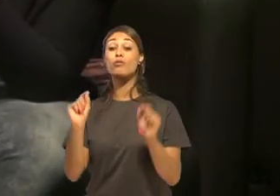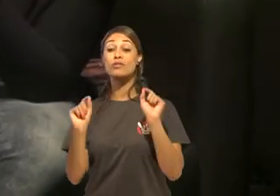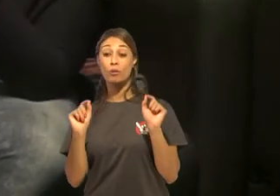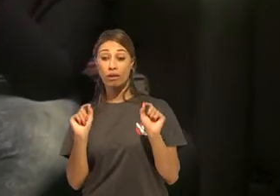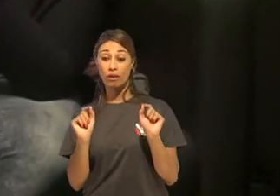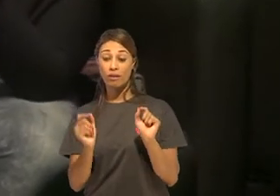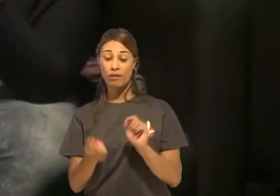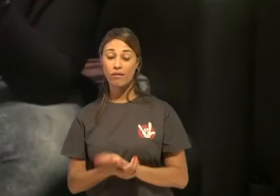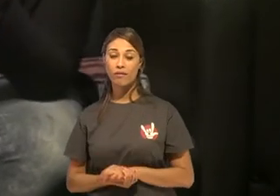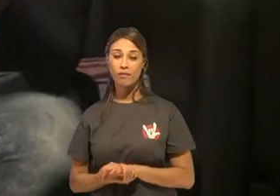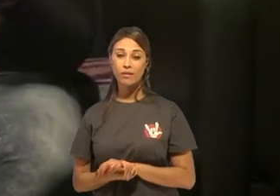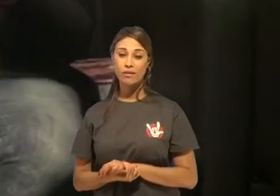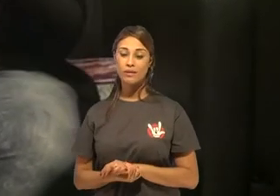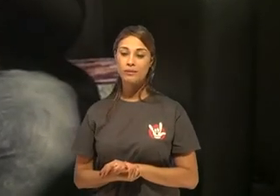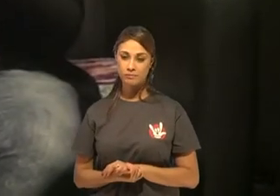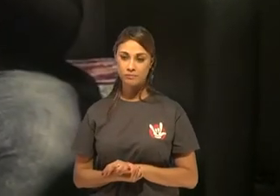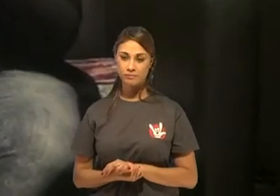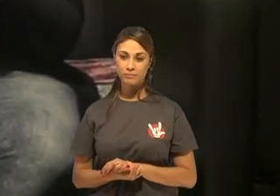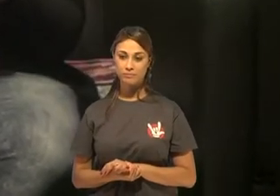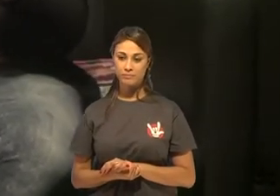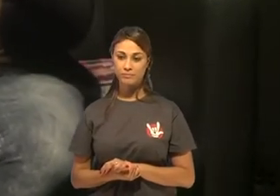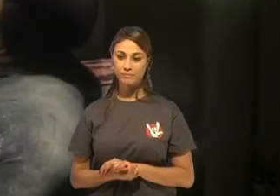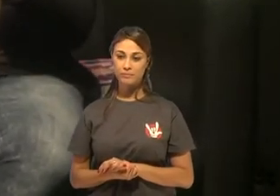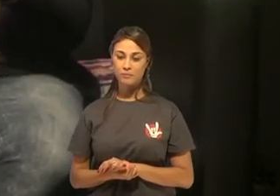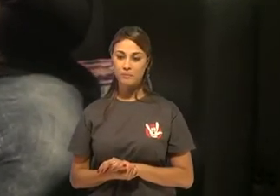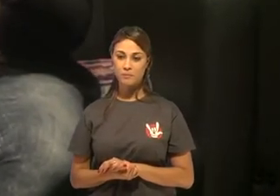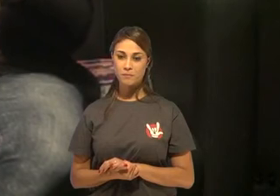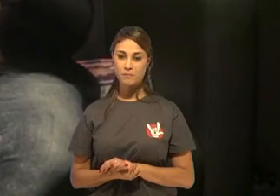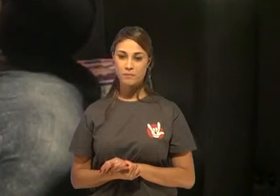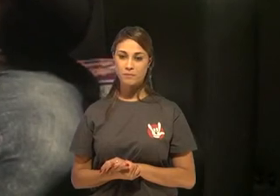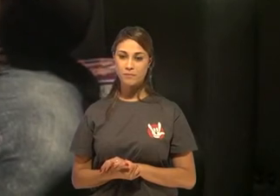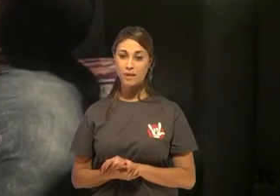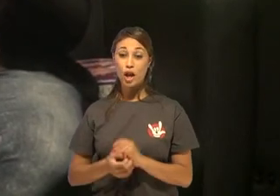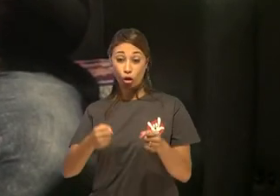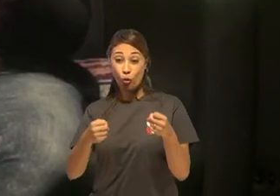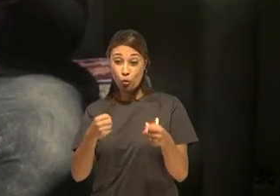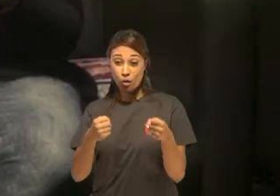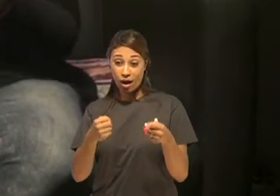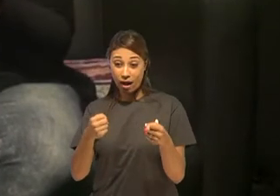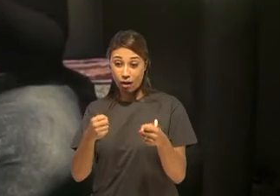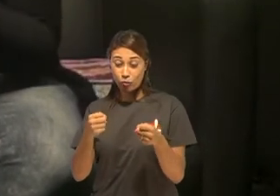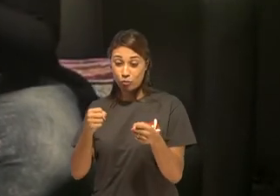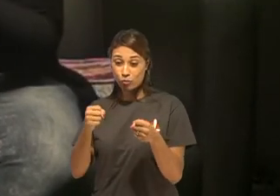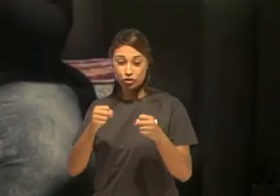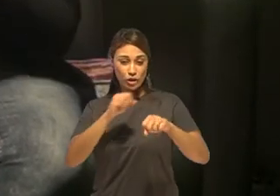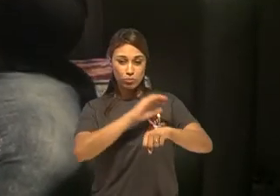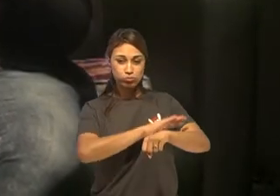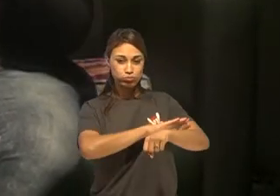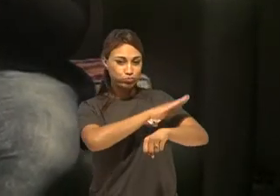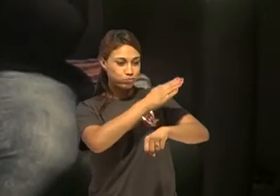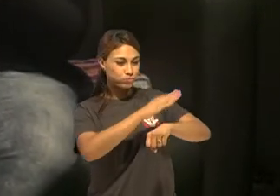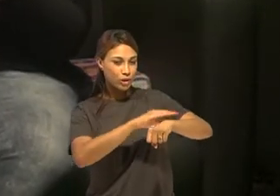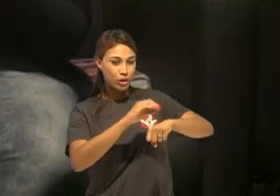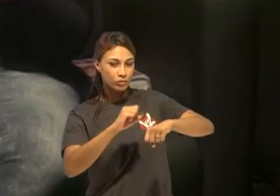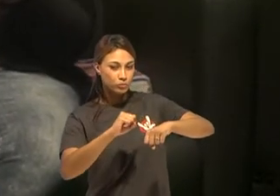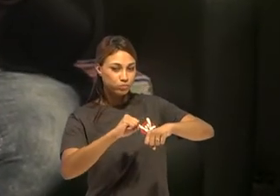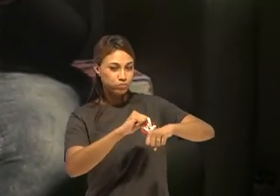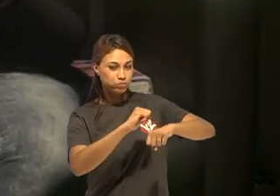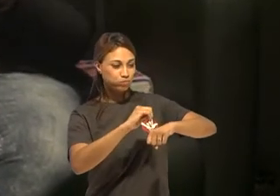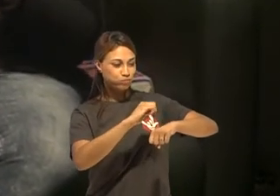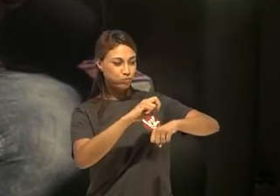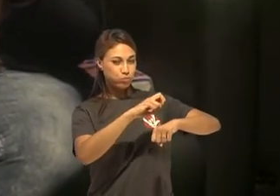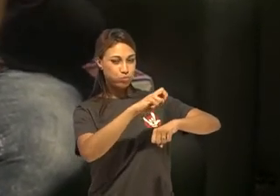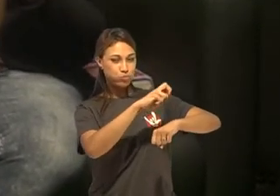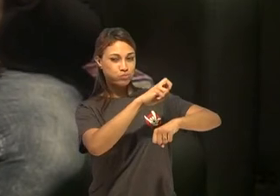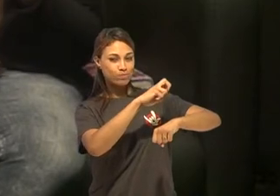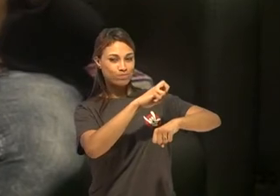mas a nossa Kombi que levava os equipamentos não conseguia subir a serrinha de Nazaré. Nós